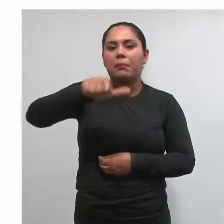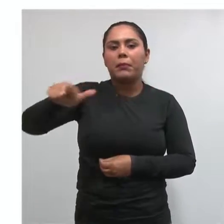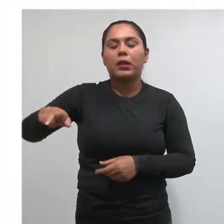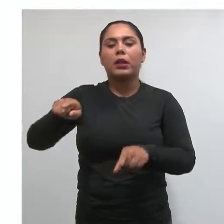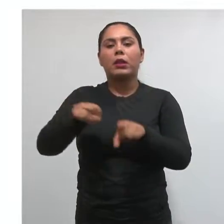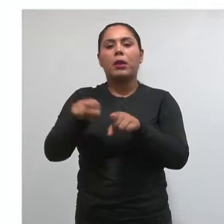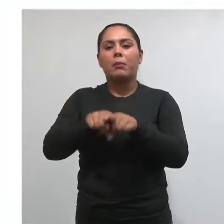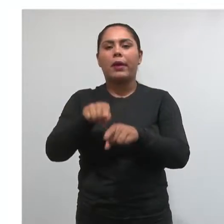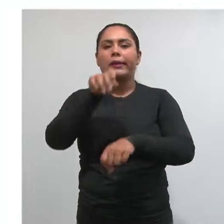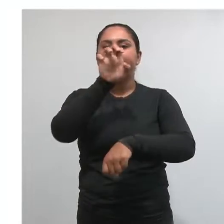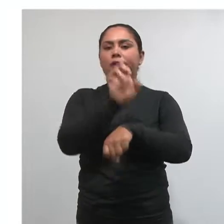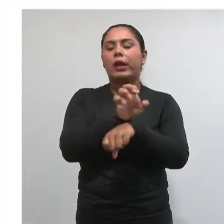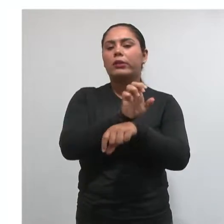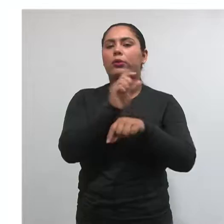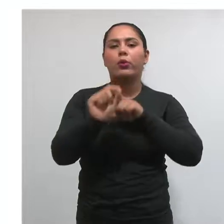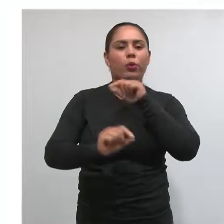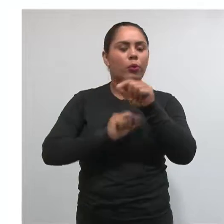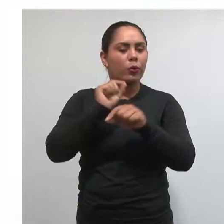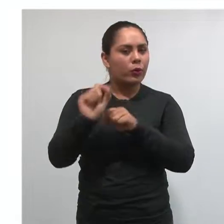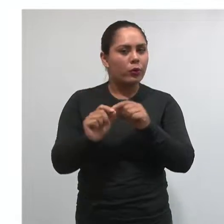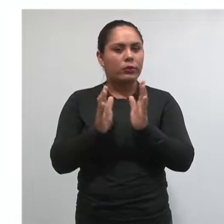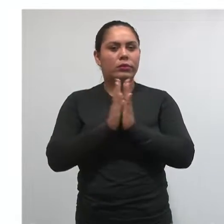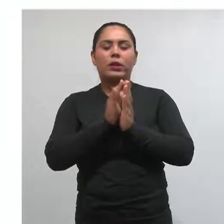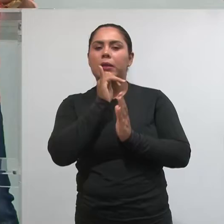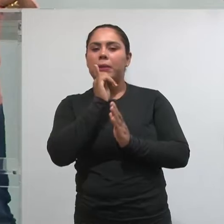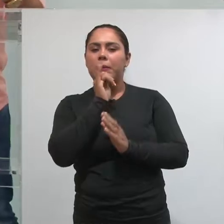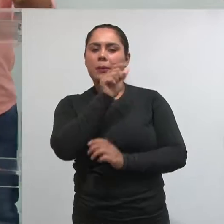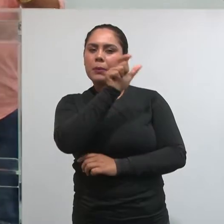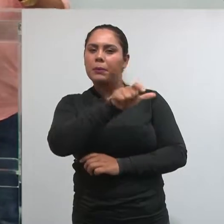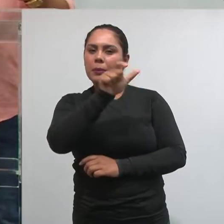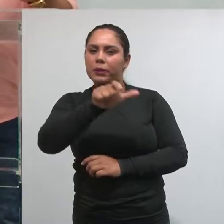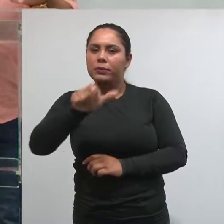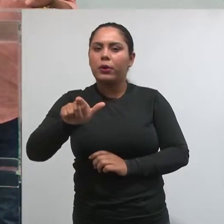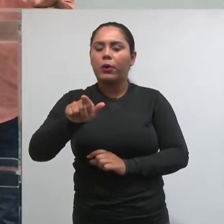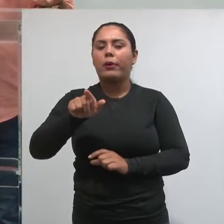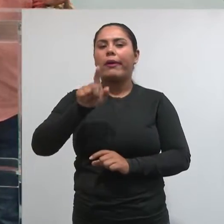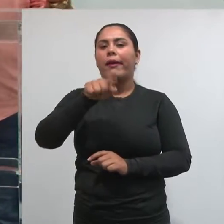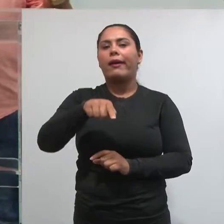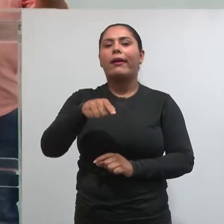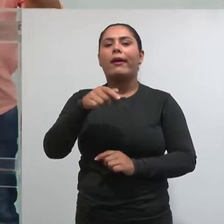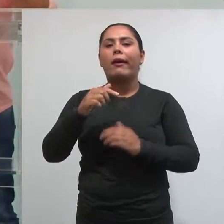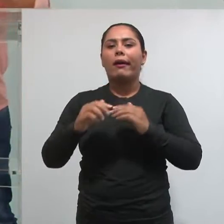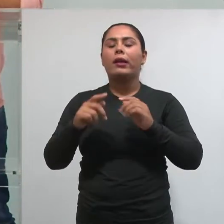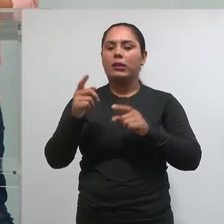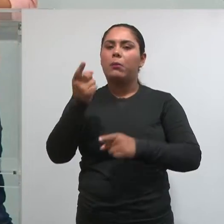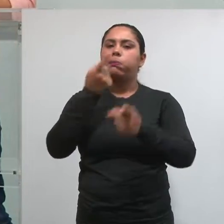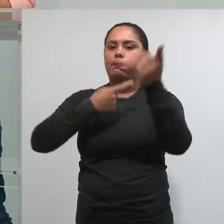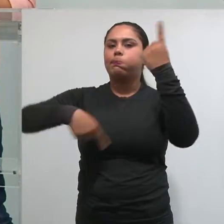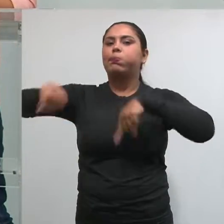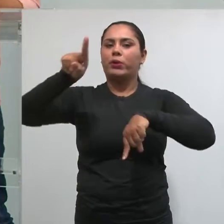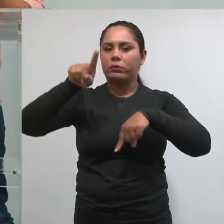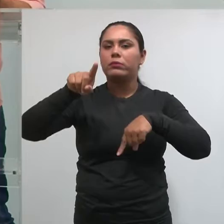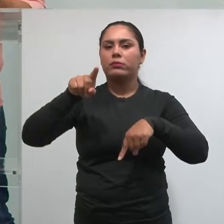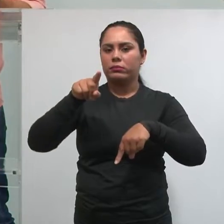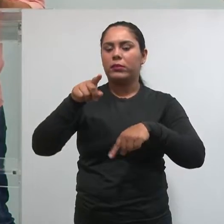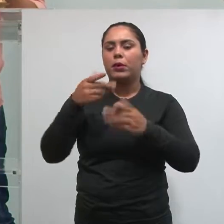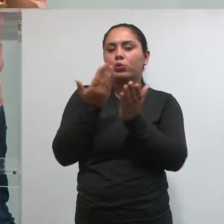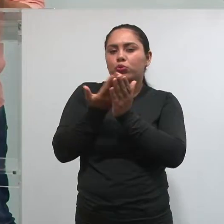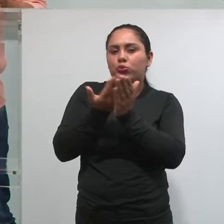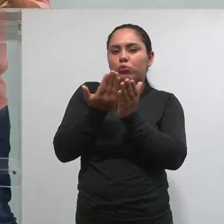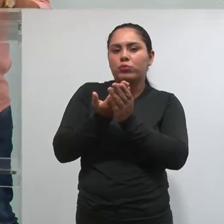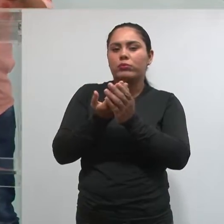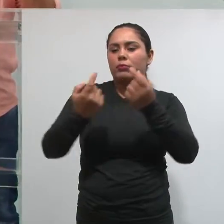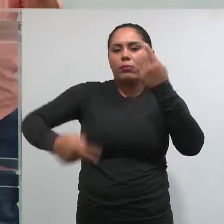tá? Essa redefinição de público para além do Estado, ela configura um avanço no estudo das políticas públicas,